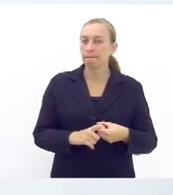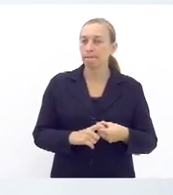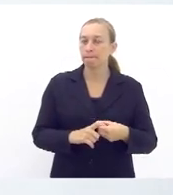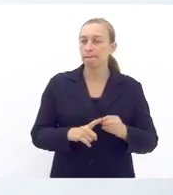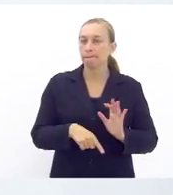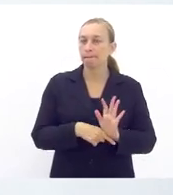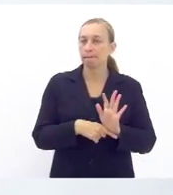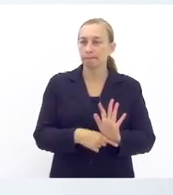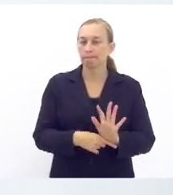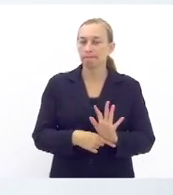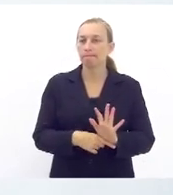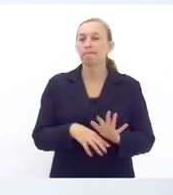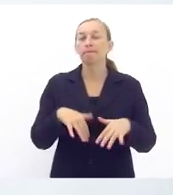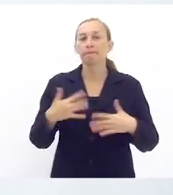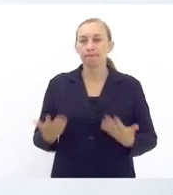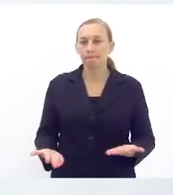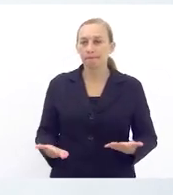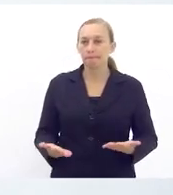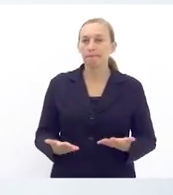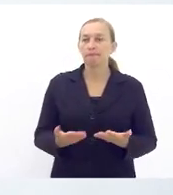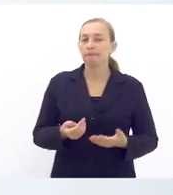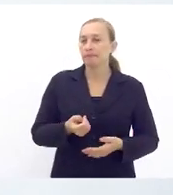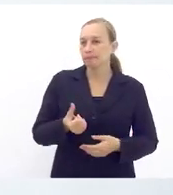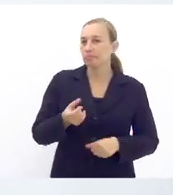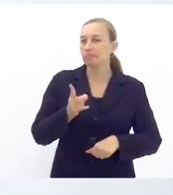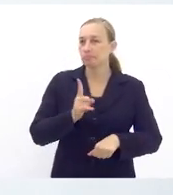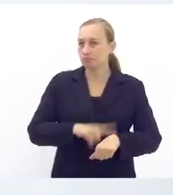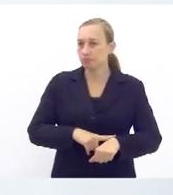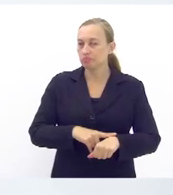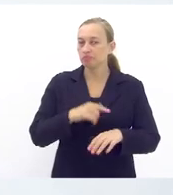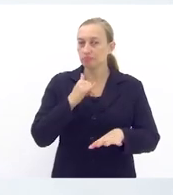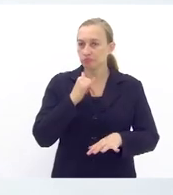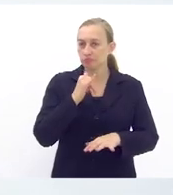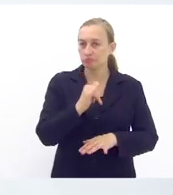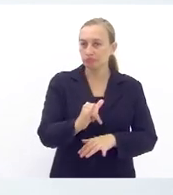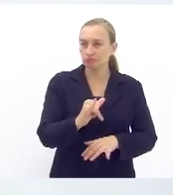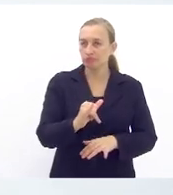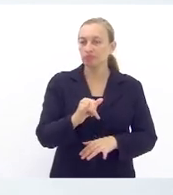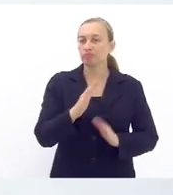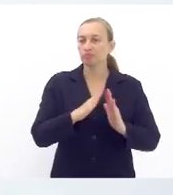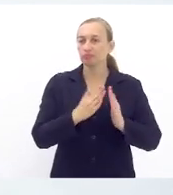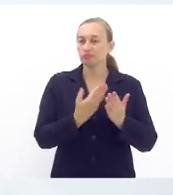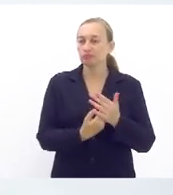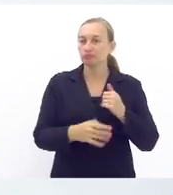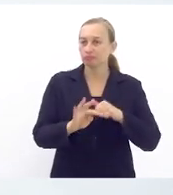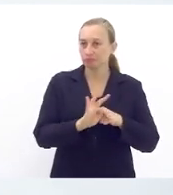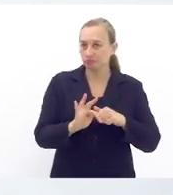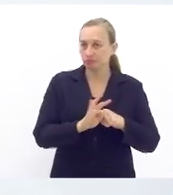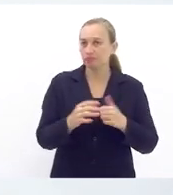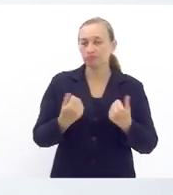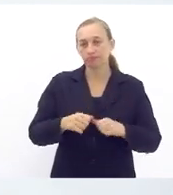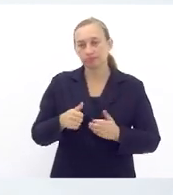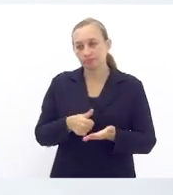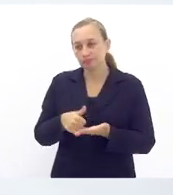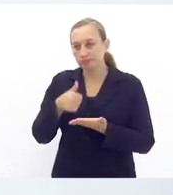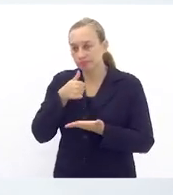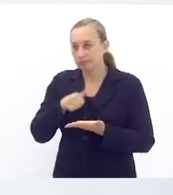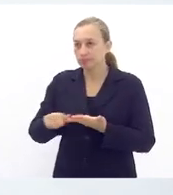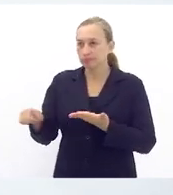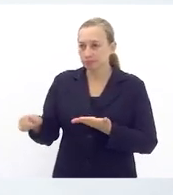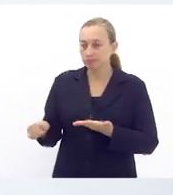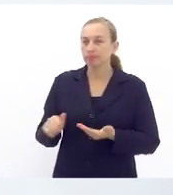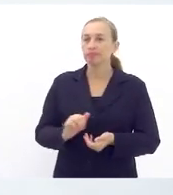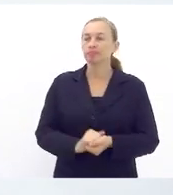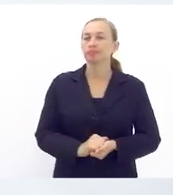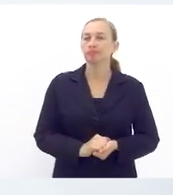a gente ficou pouco tempo faz tempo foi ainda essa semana essas coisas tem que ir por correio por força de lei tá